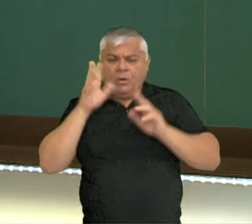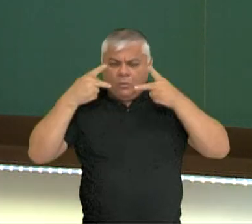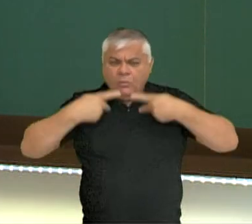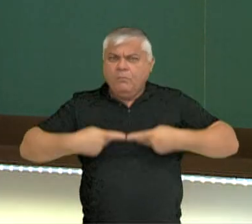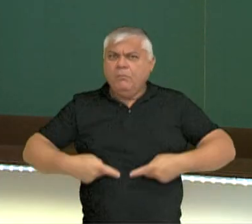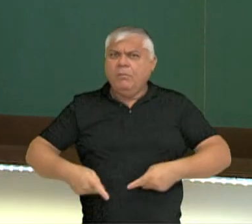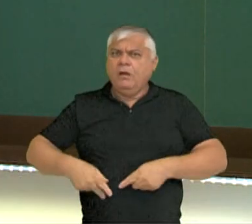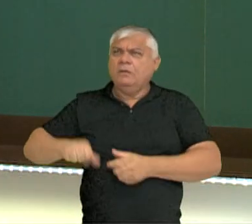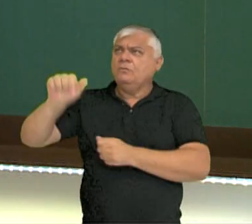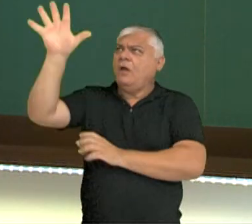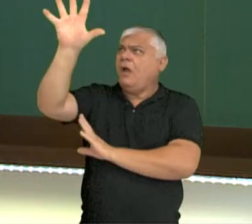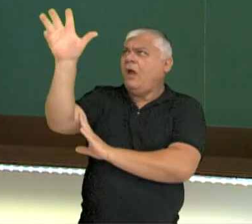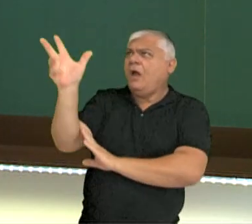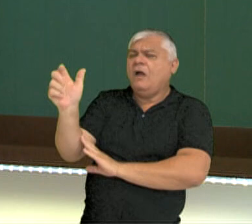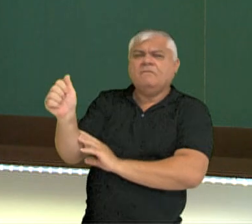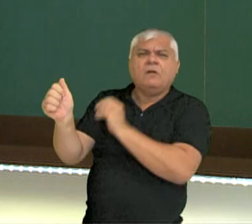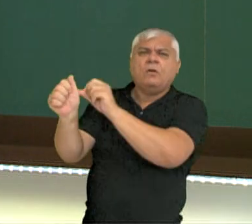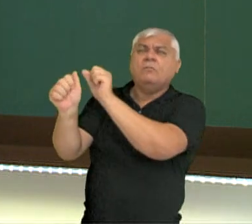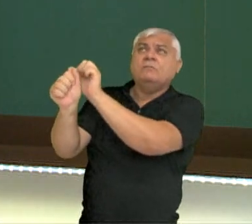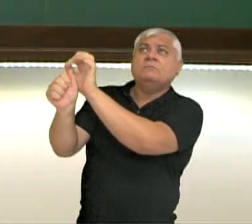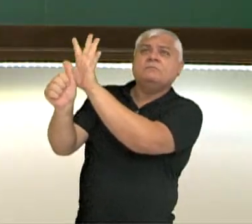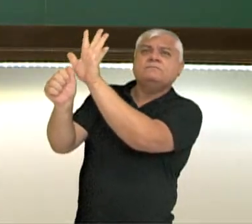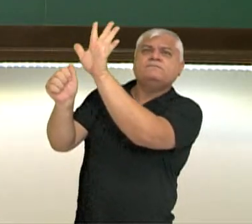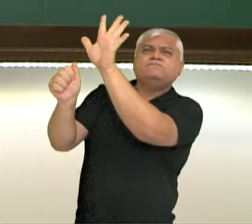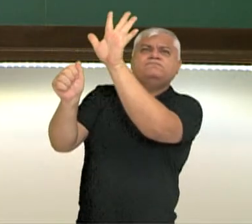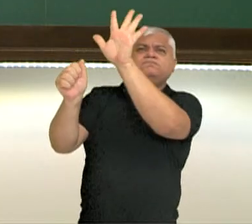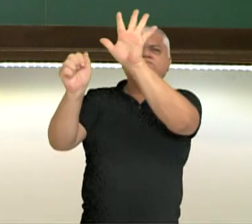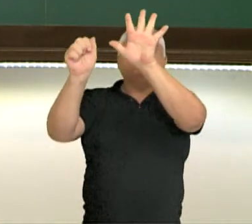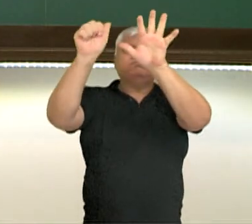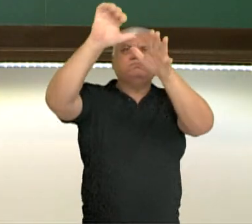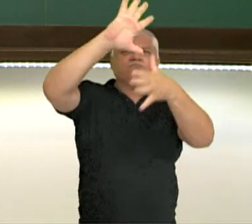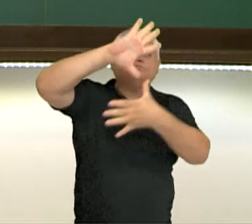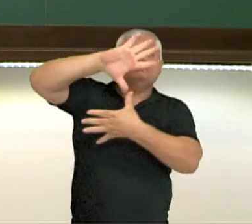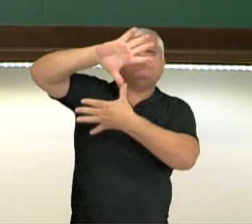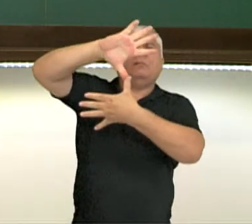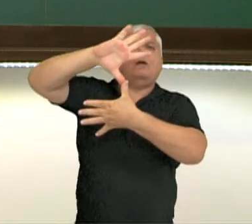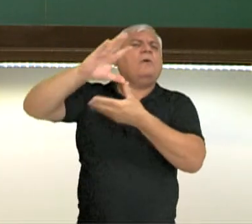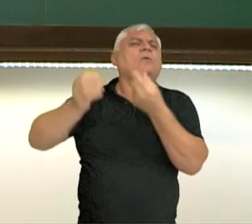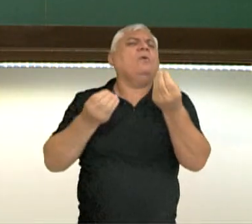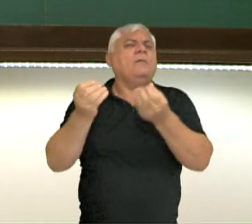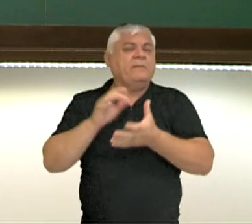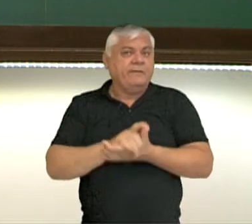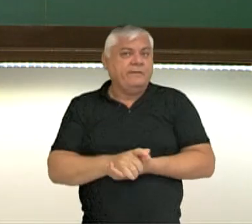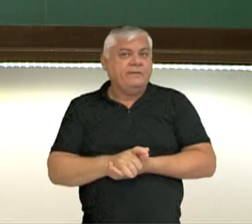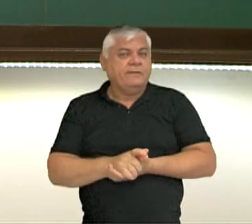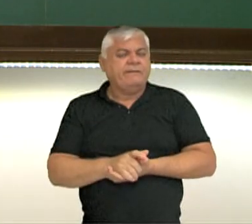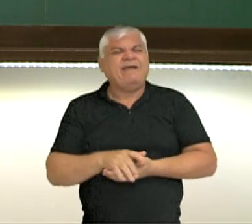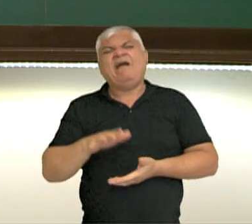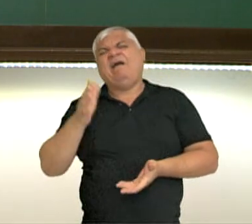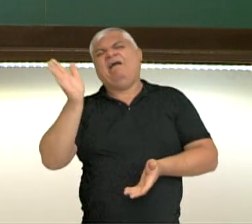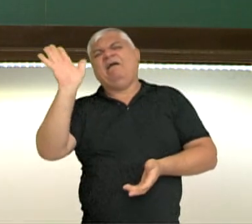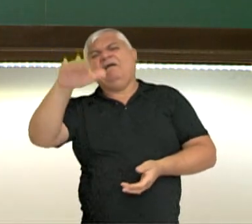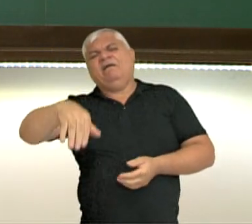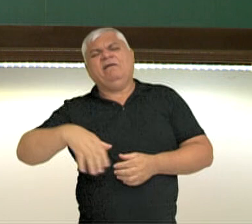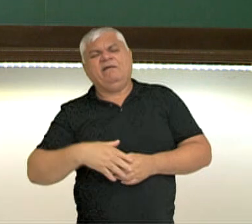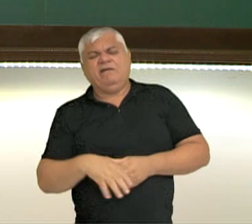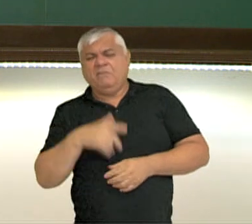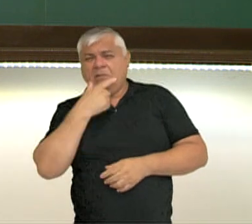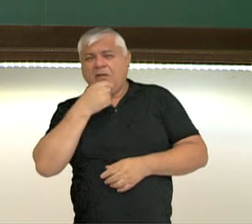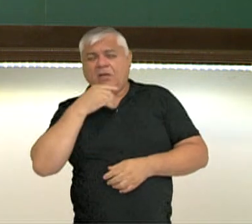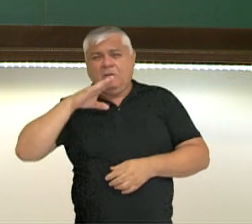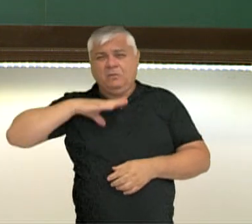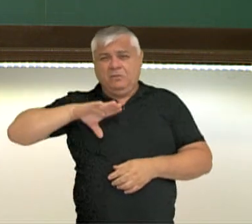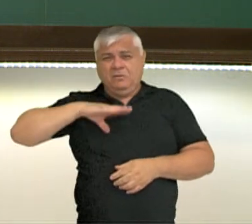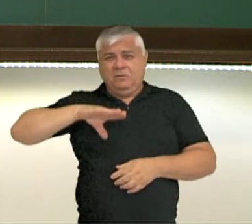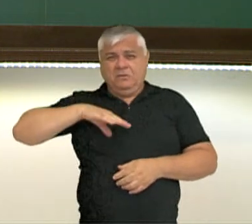África, como que eles vieram para a América? Em que momento vieram para a América? Você pode pensar assim, mas Pedro Álvares Cabral não veio